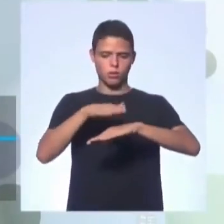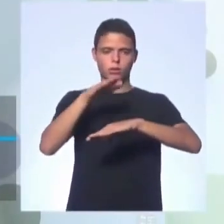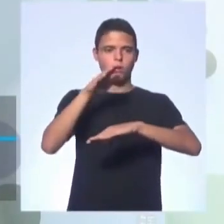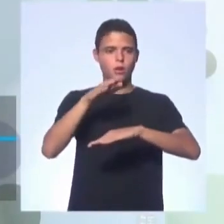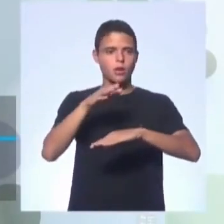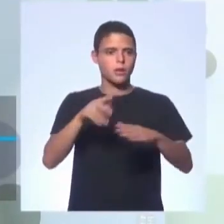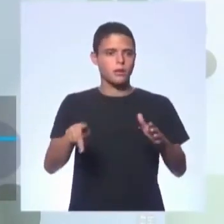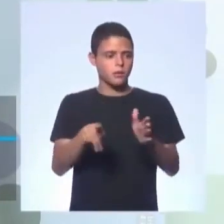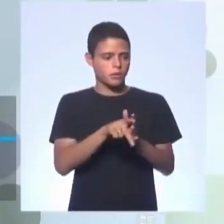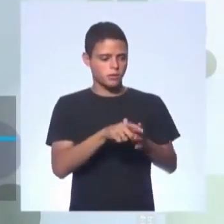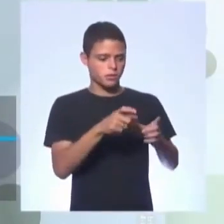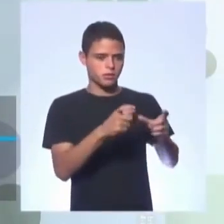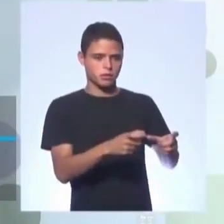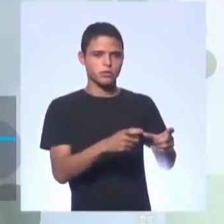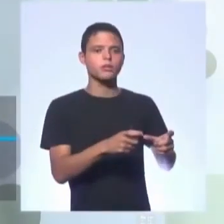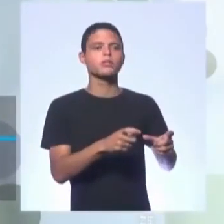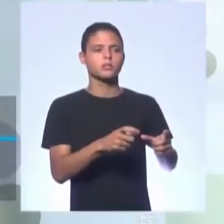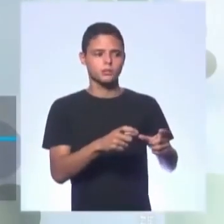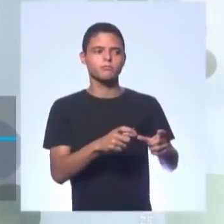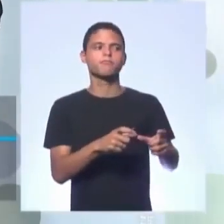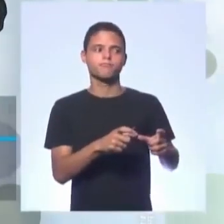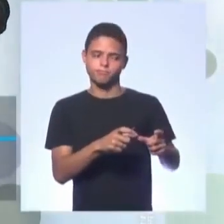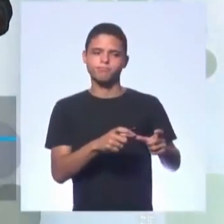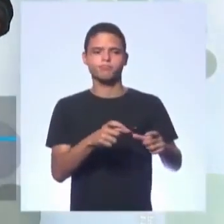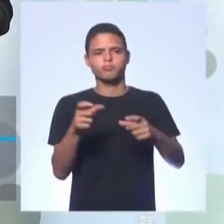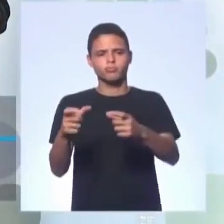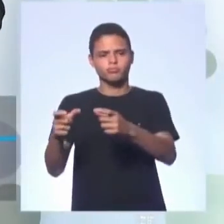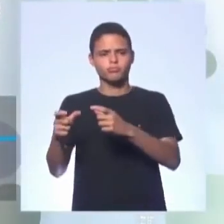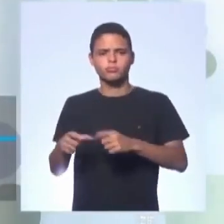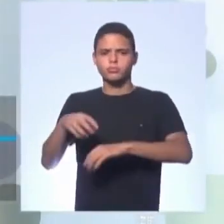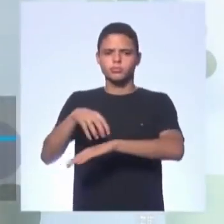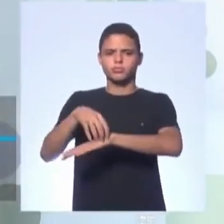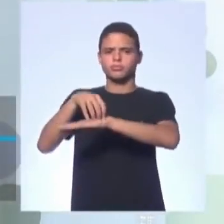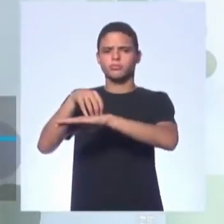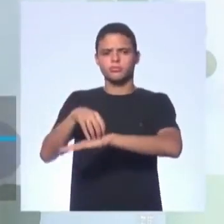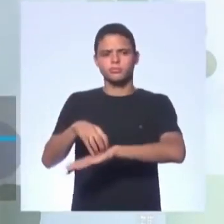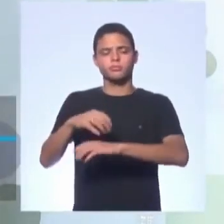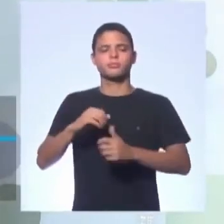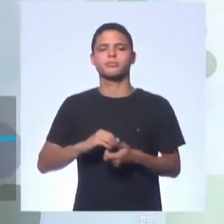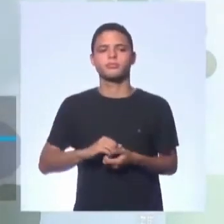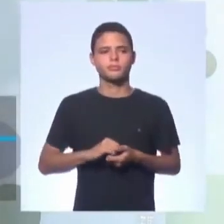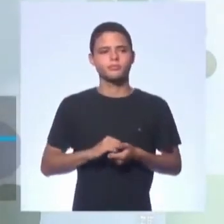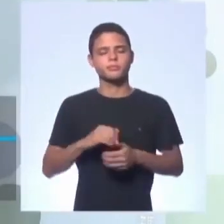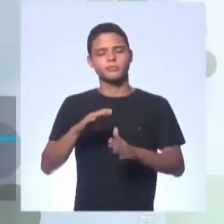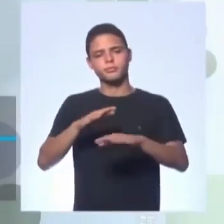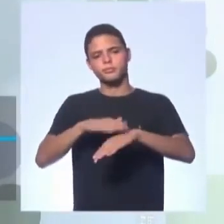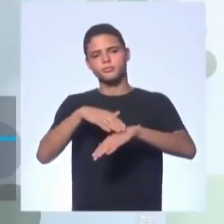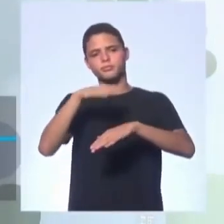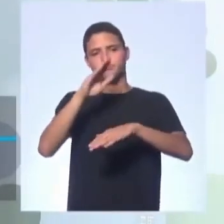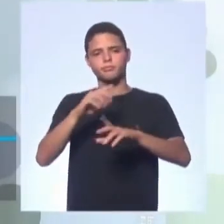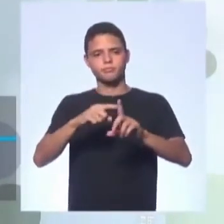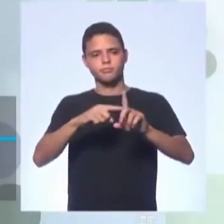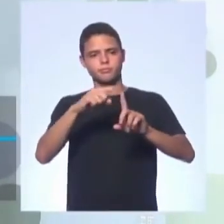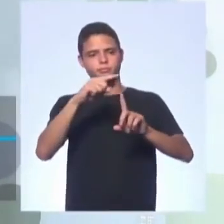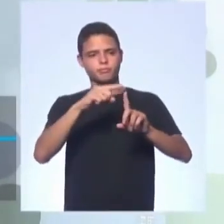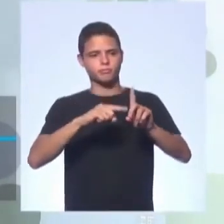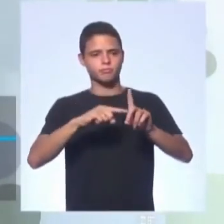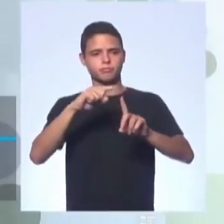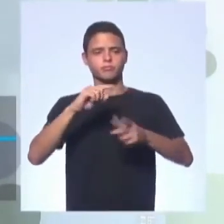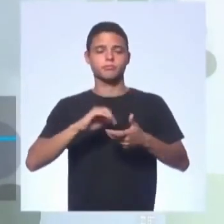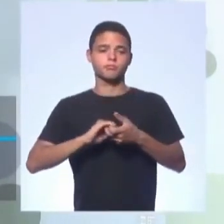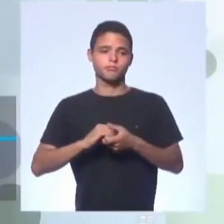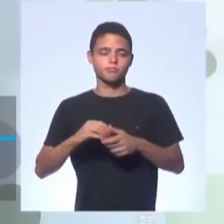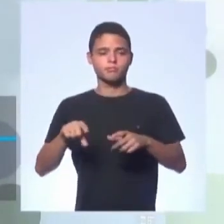centralizada nas regiões, principalmente aí nas regiões centrais, né, e aí aumenta-se a temperatura, né? Nos períodos